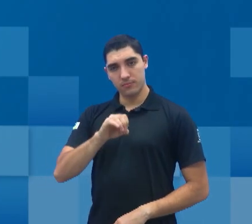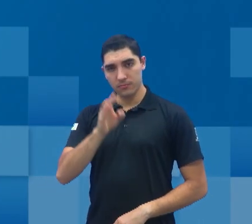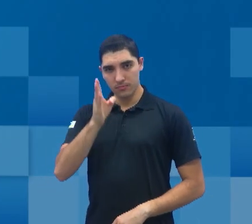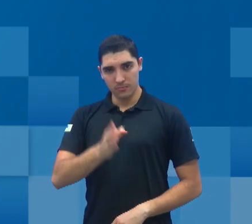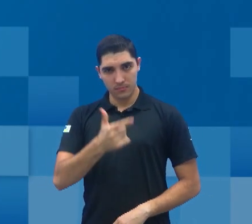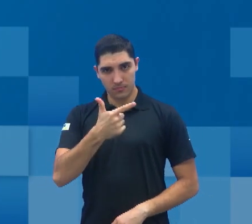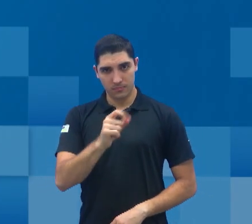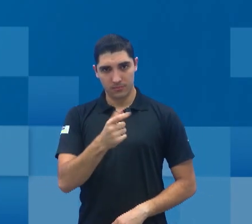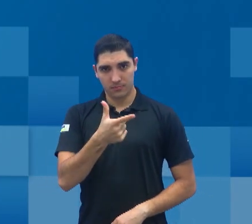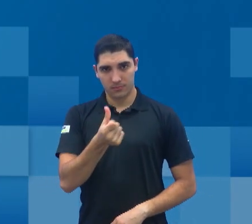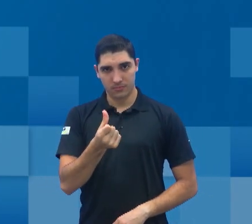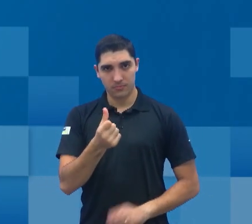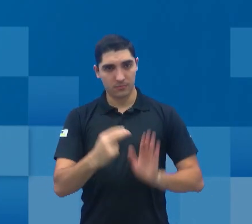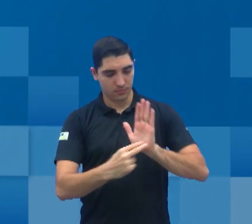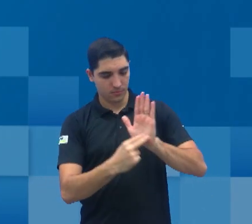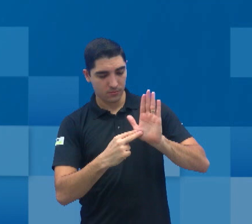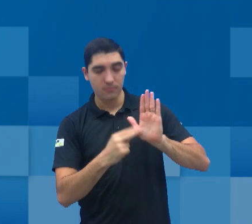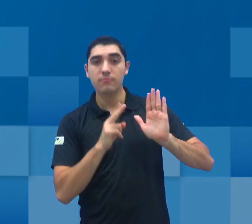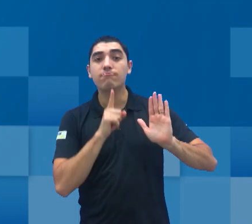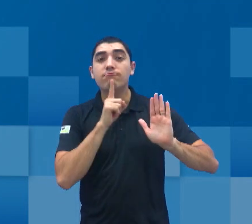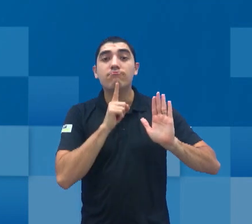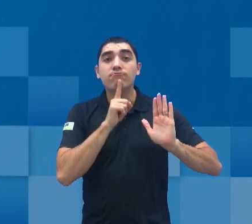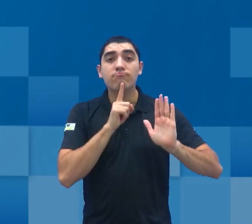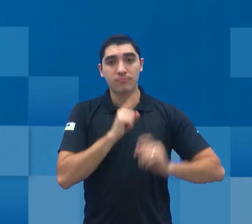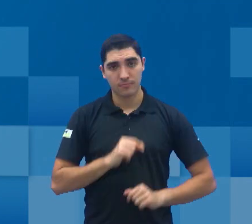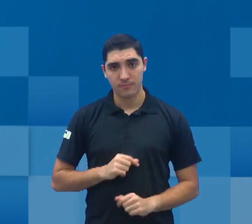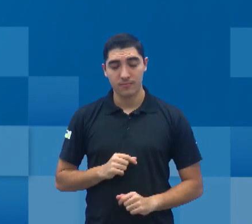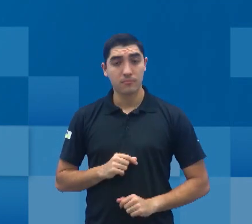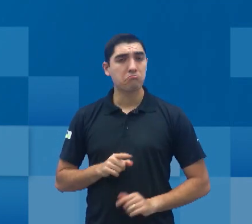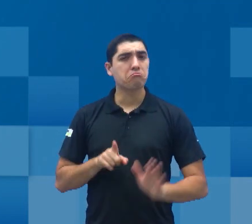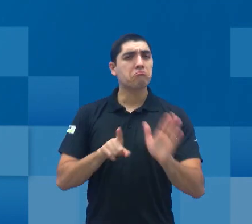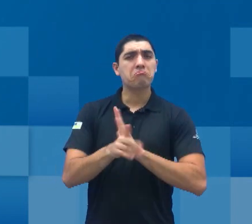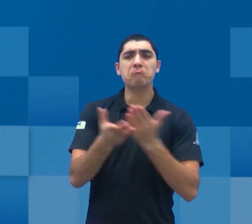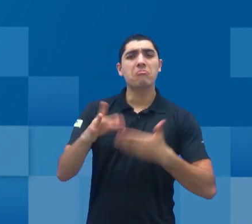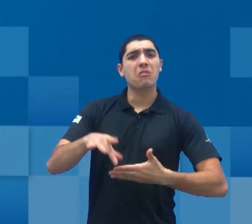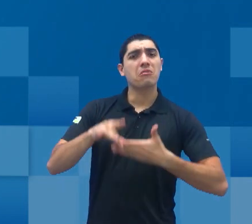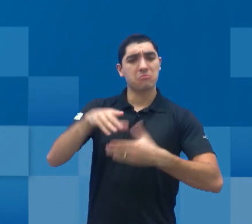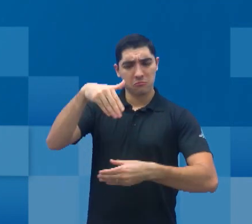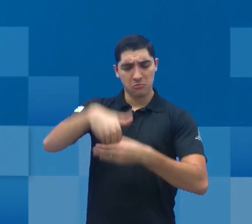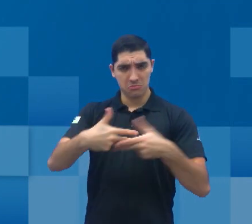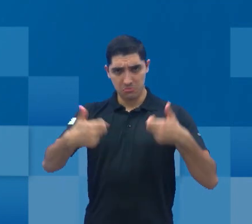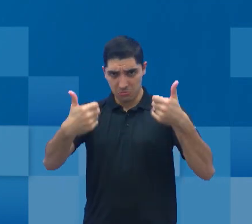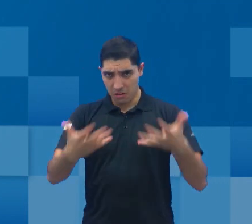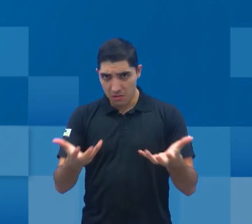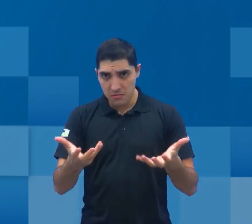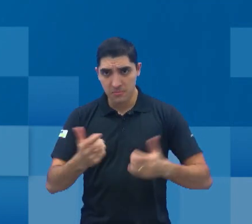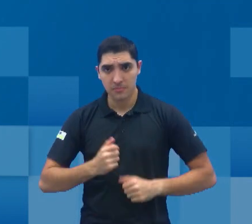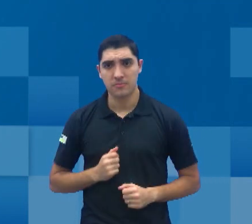1590/2006, autoria do vereador Sérgio Camargo. Consulta a liderança e desejo de caminhar o voto.